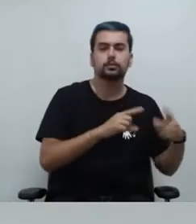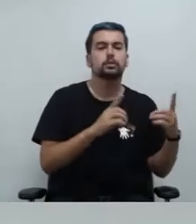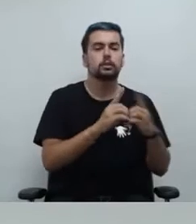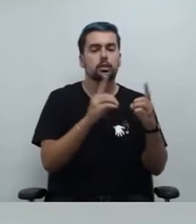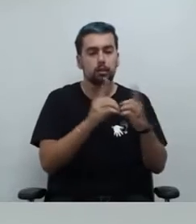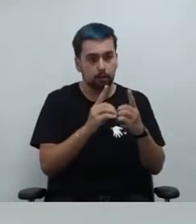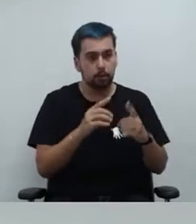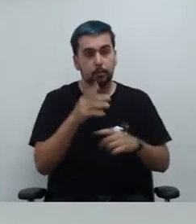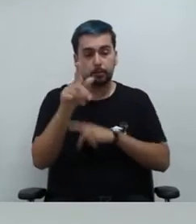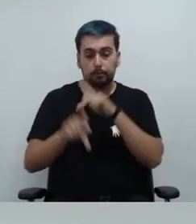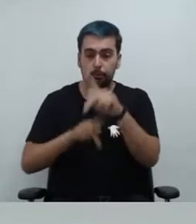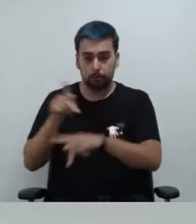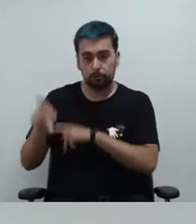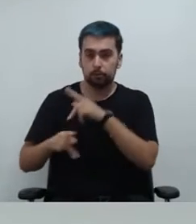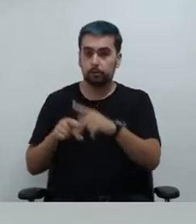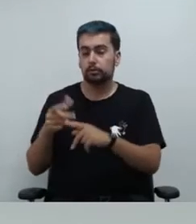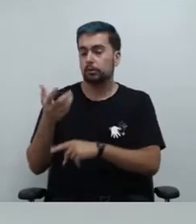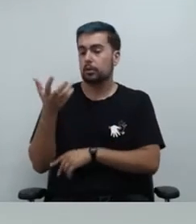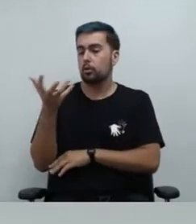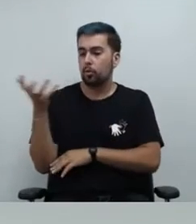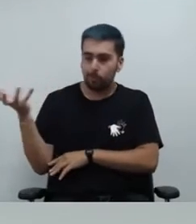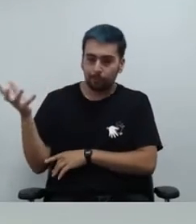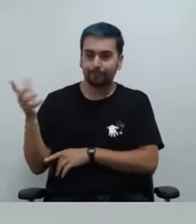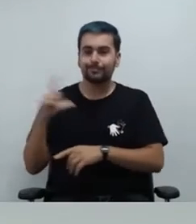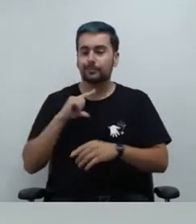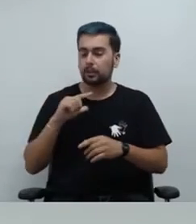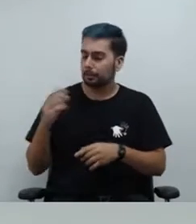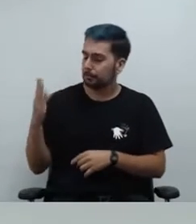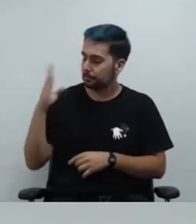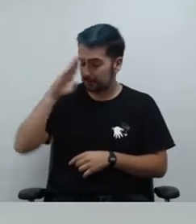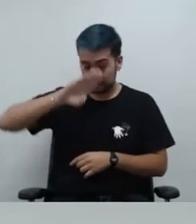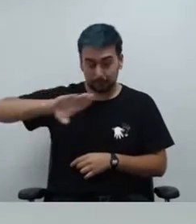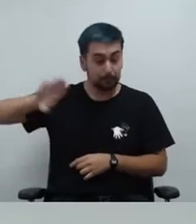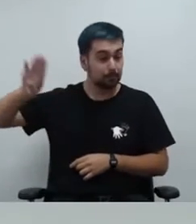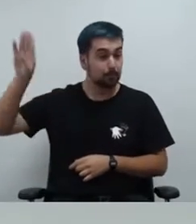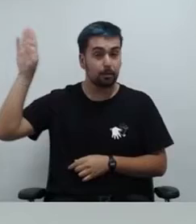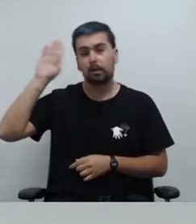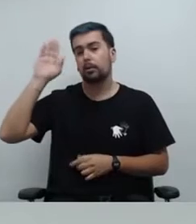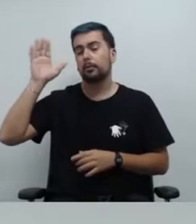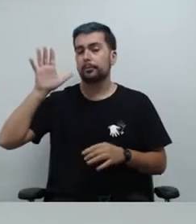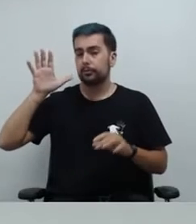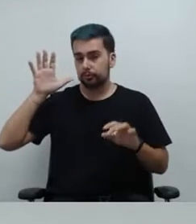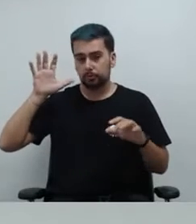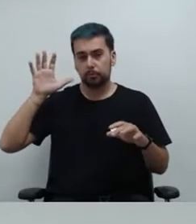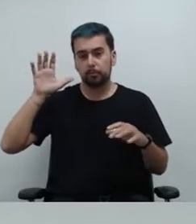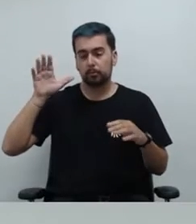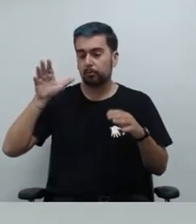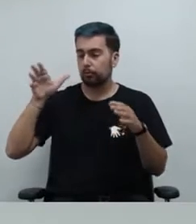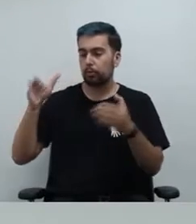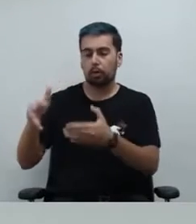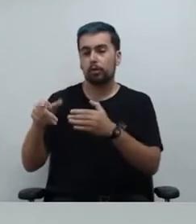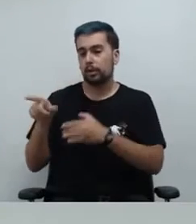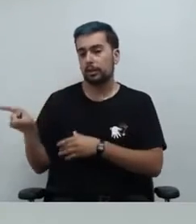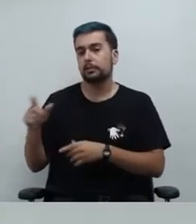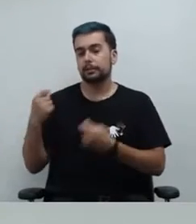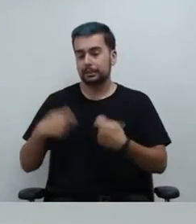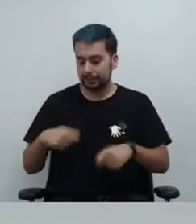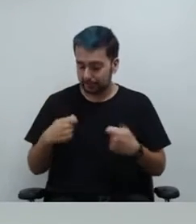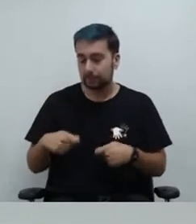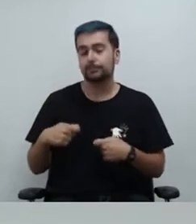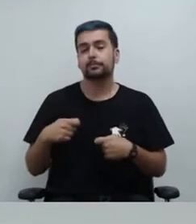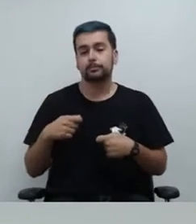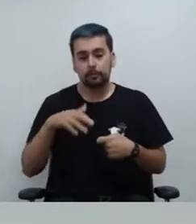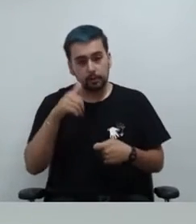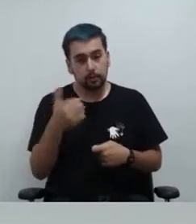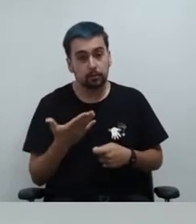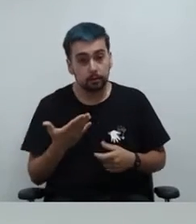população em situação de rua que se encontra o principal público que essa instituição também deve atender, pensando, né, no aumento expressivo